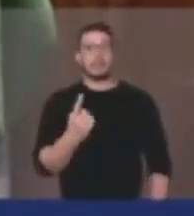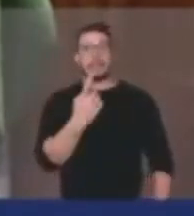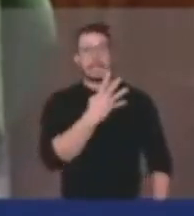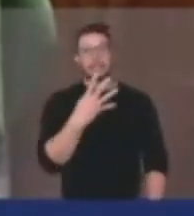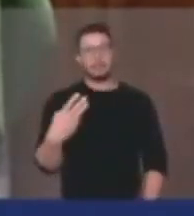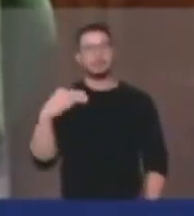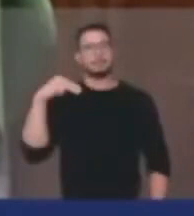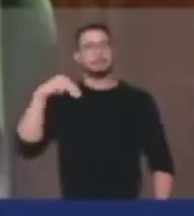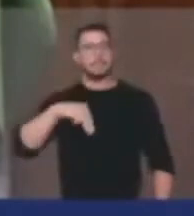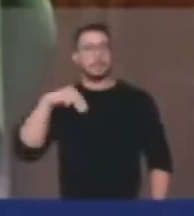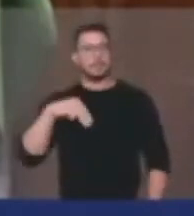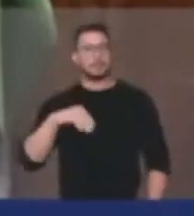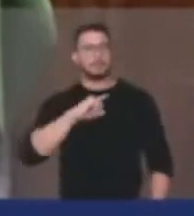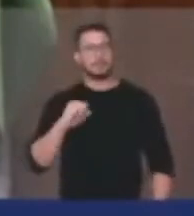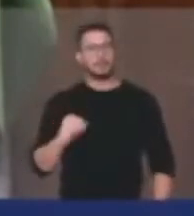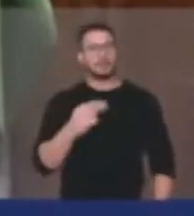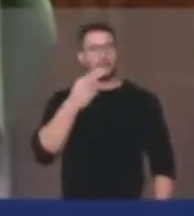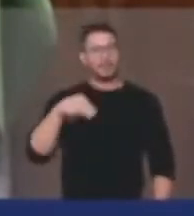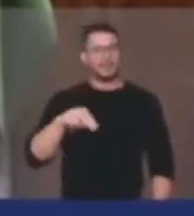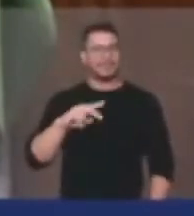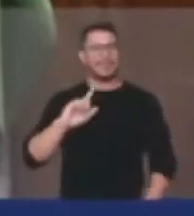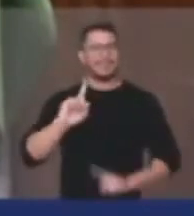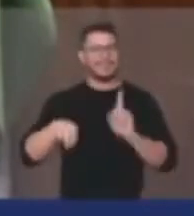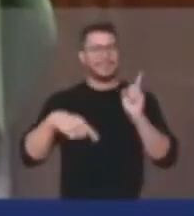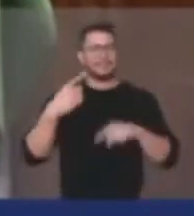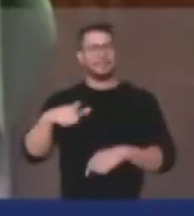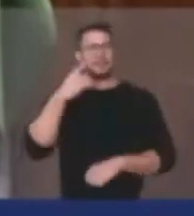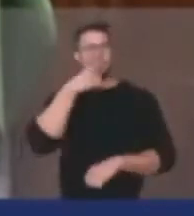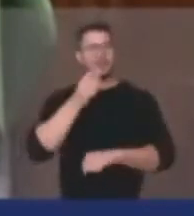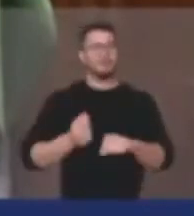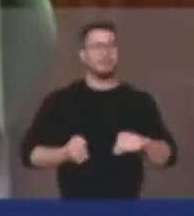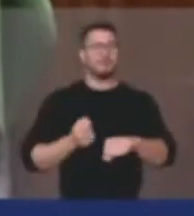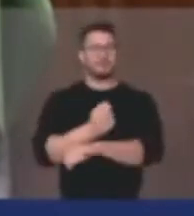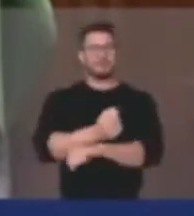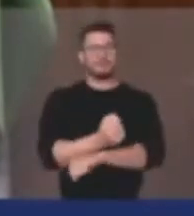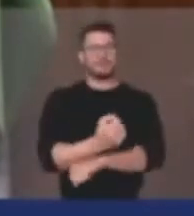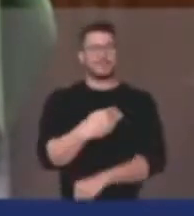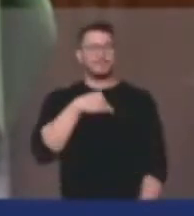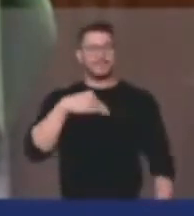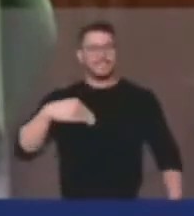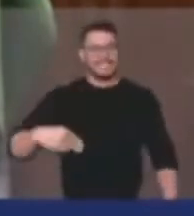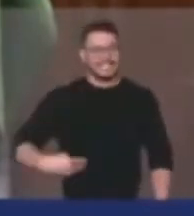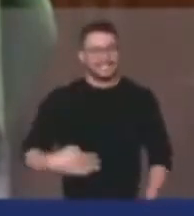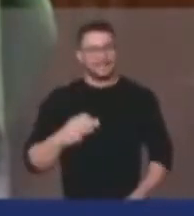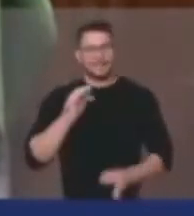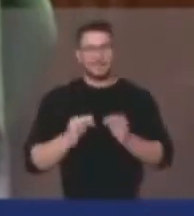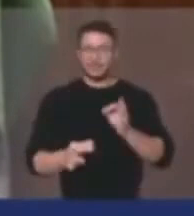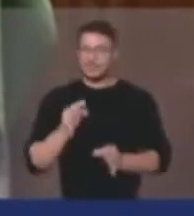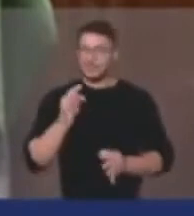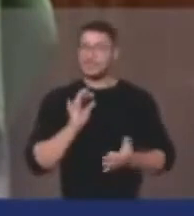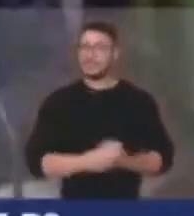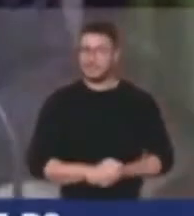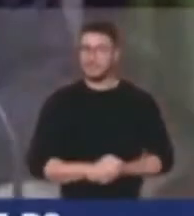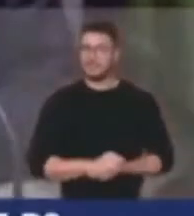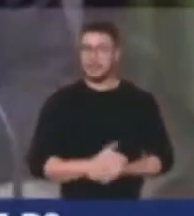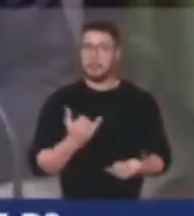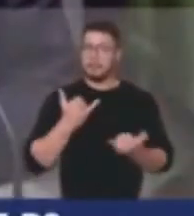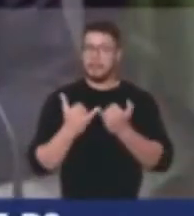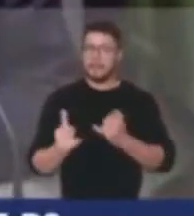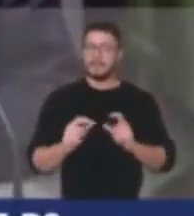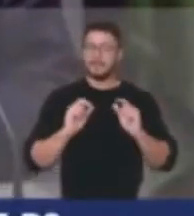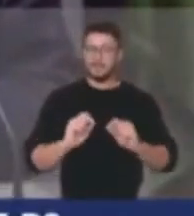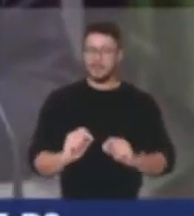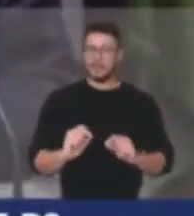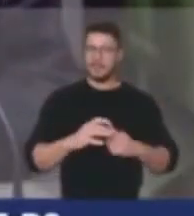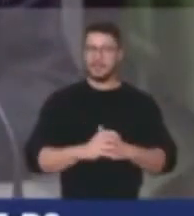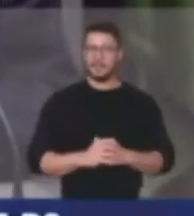virou ministro da Justiça do Bolsonaro. Aliás, o fato que tem sido esquecido pela grande mídia, que o